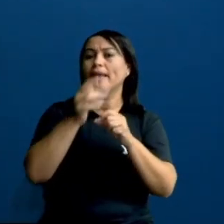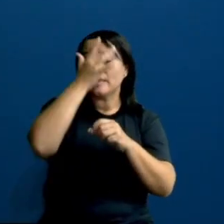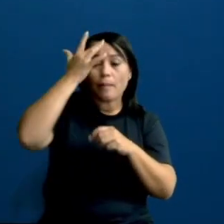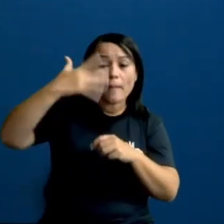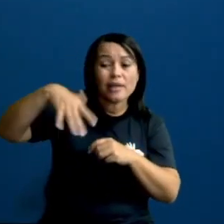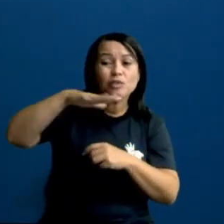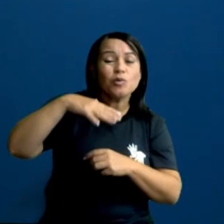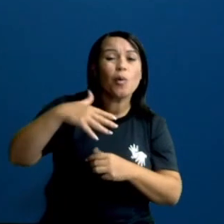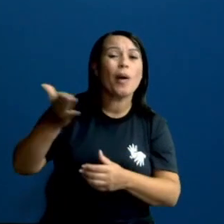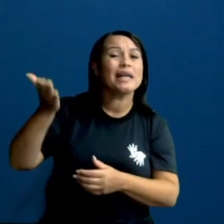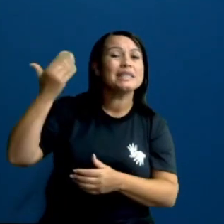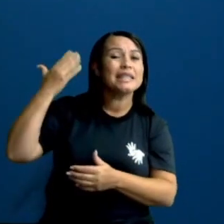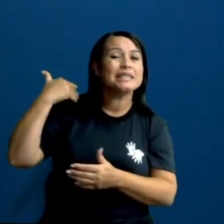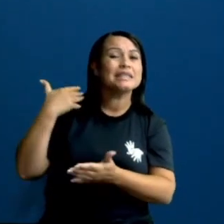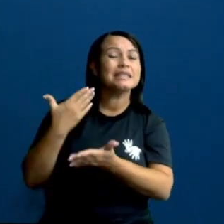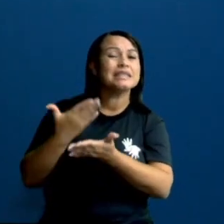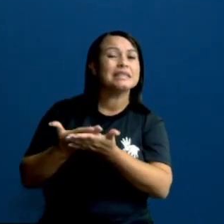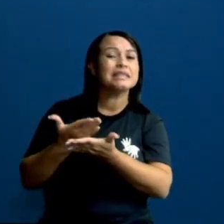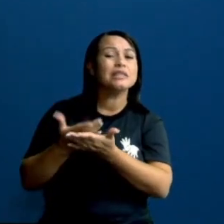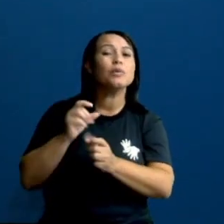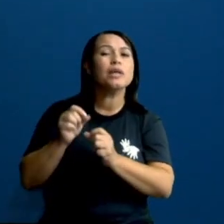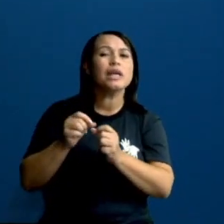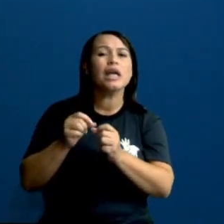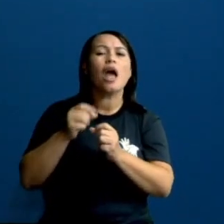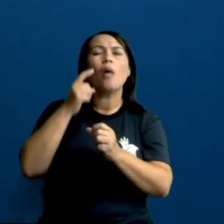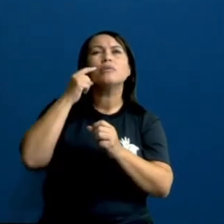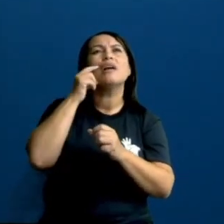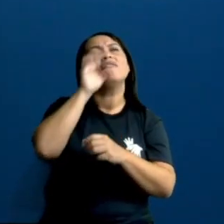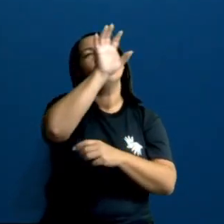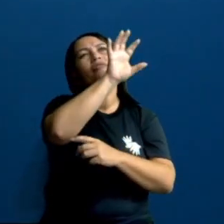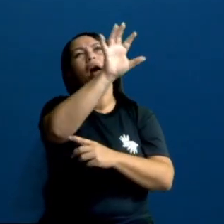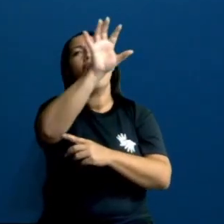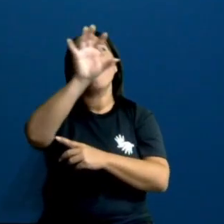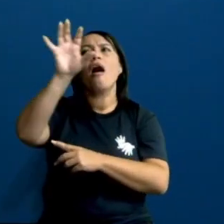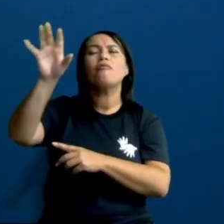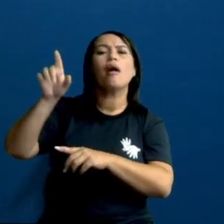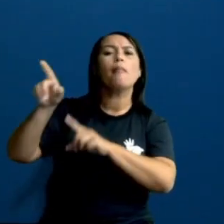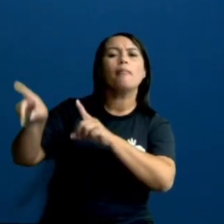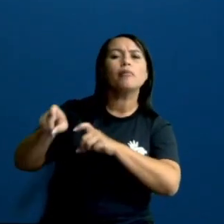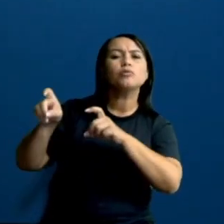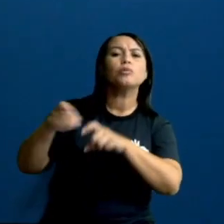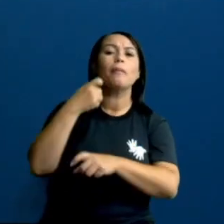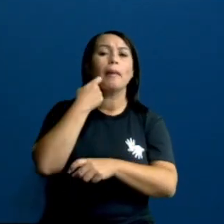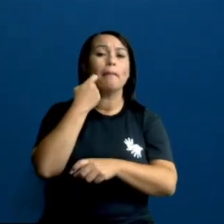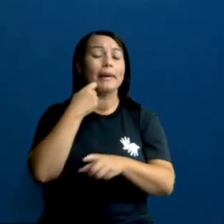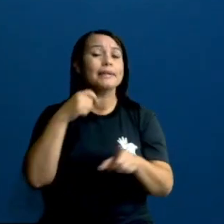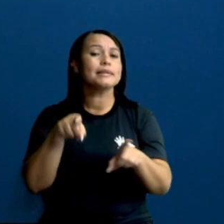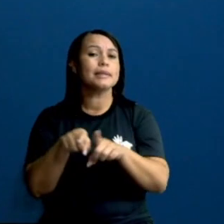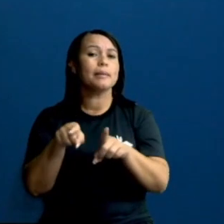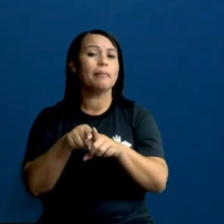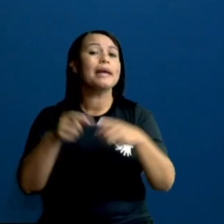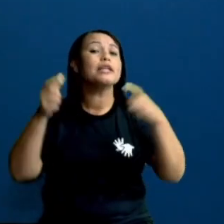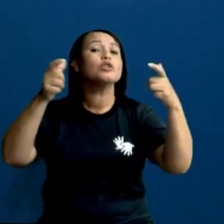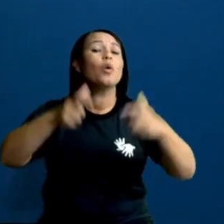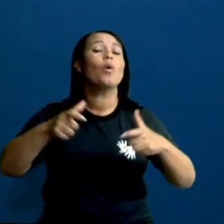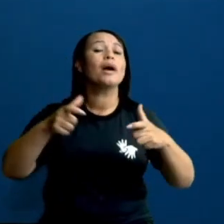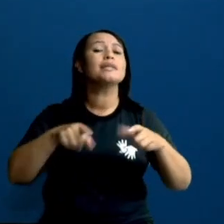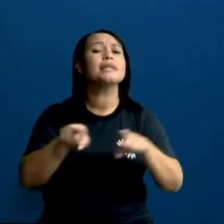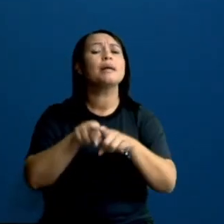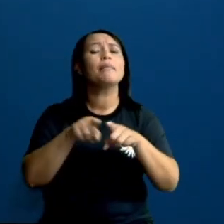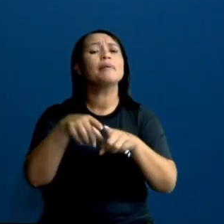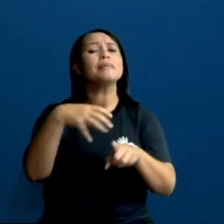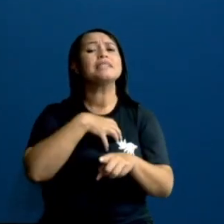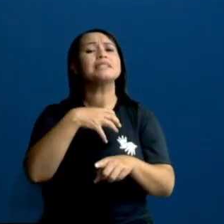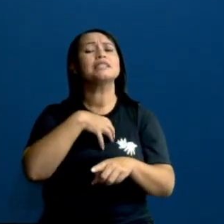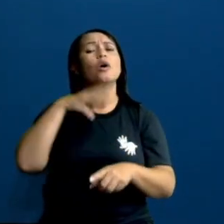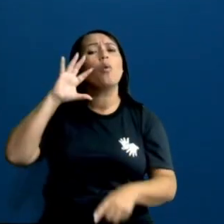eles usavam muito as constelações para se localizar, para a agricultura, para a pesca e também para saber o